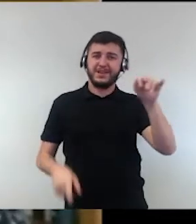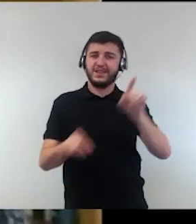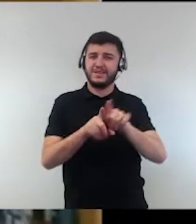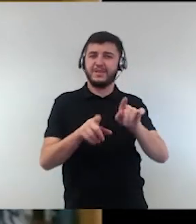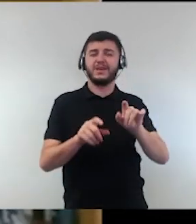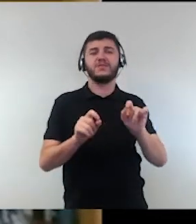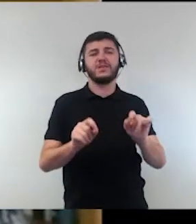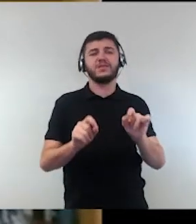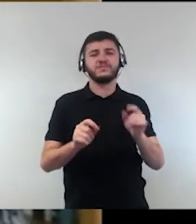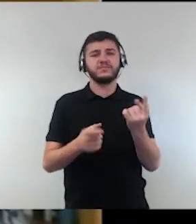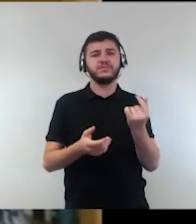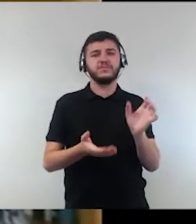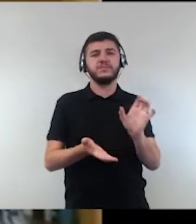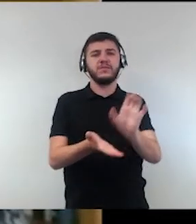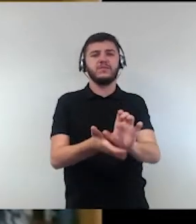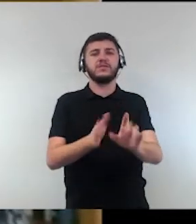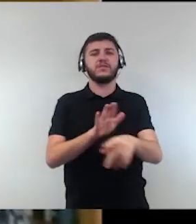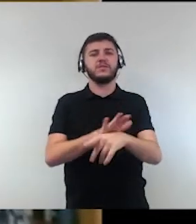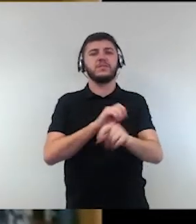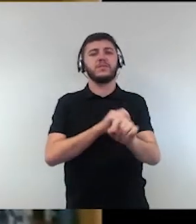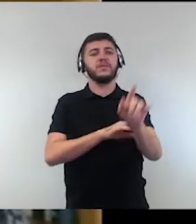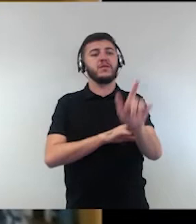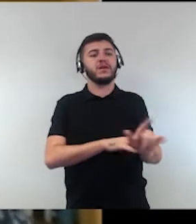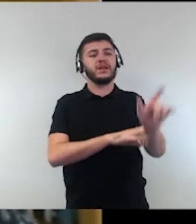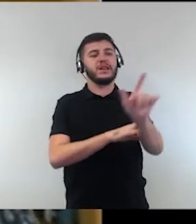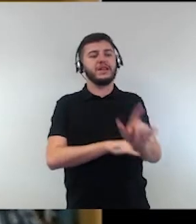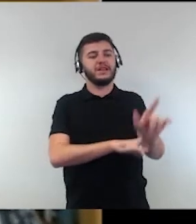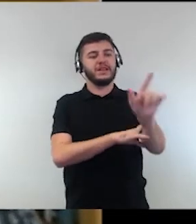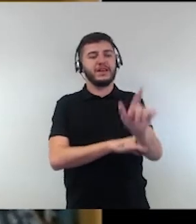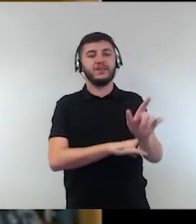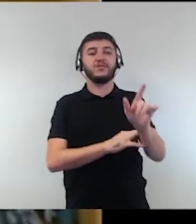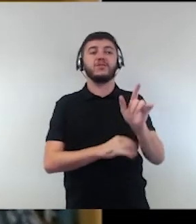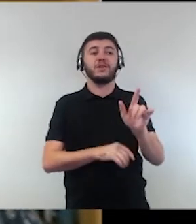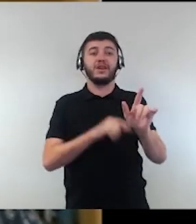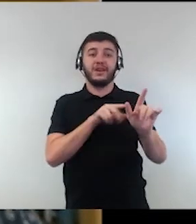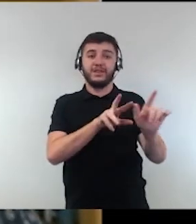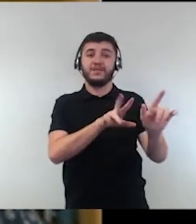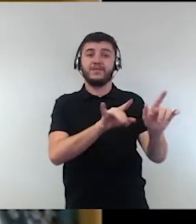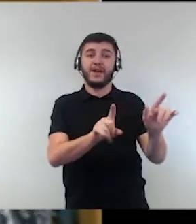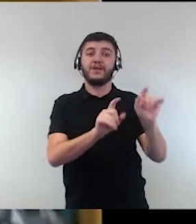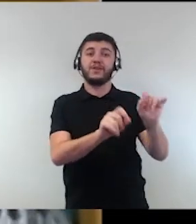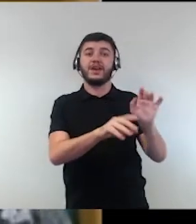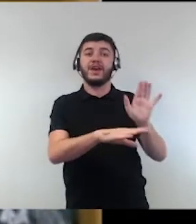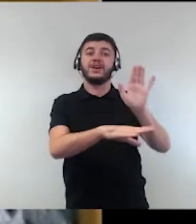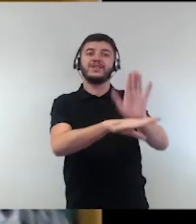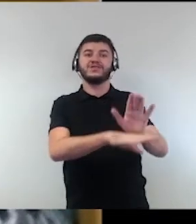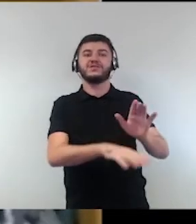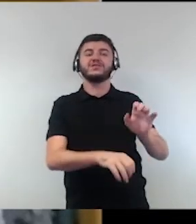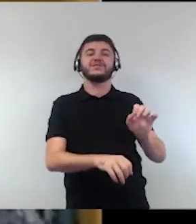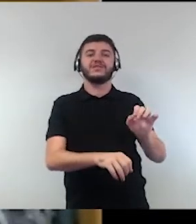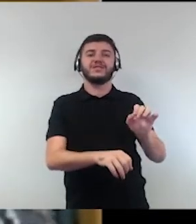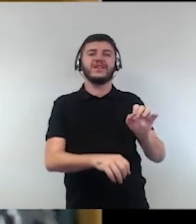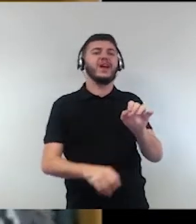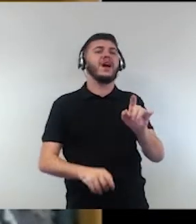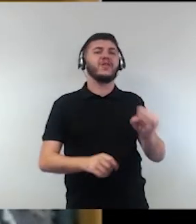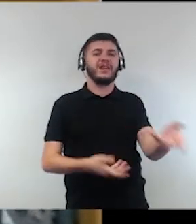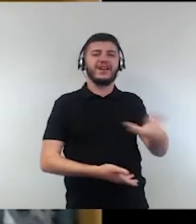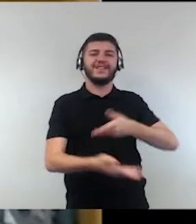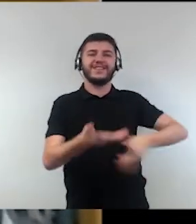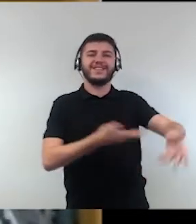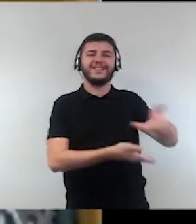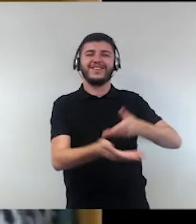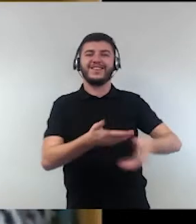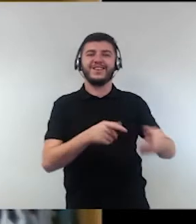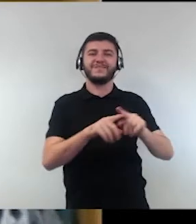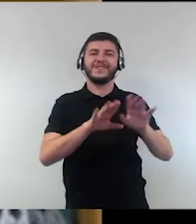Investir no que a literatura tem de transcendente. Tem uma parte do 100 anos de